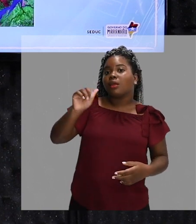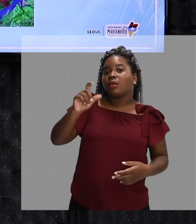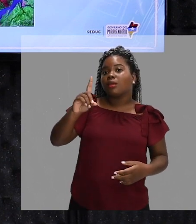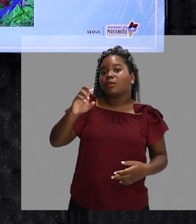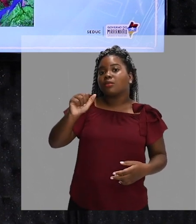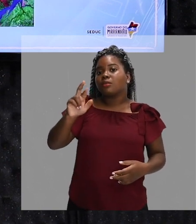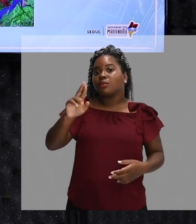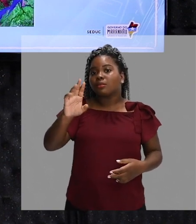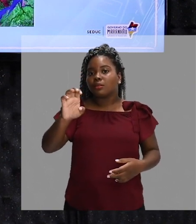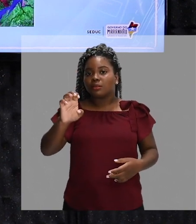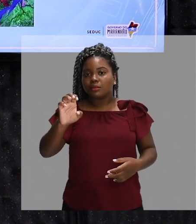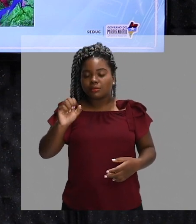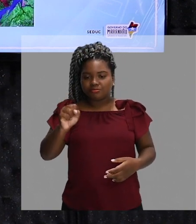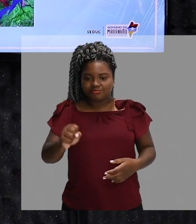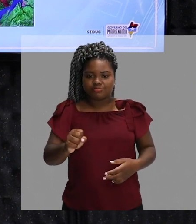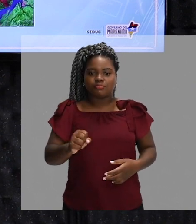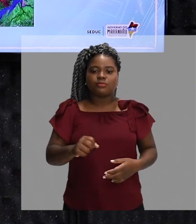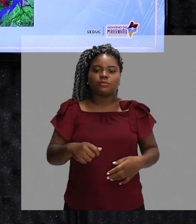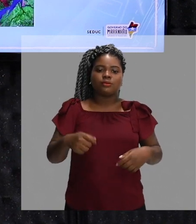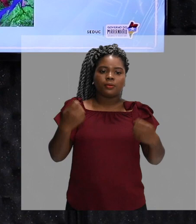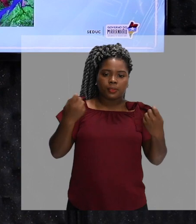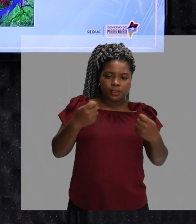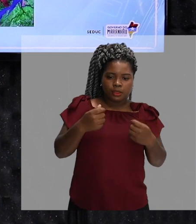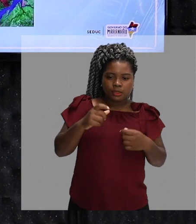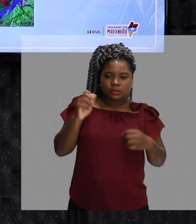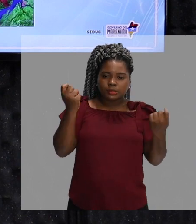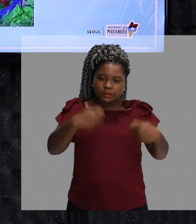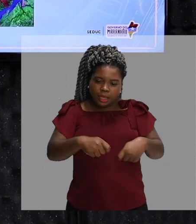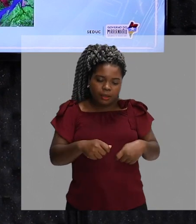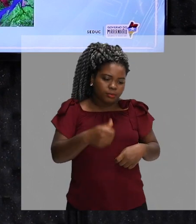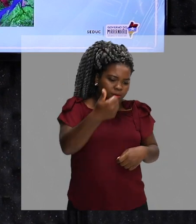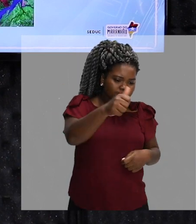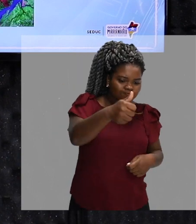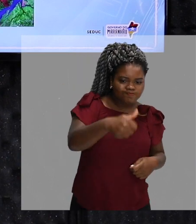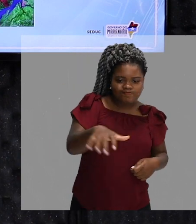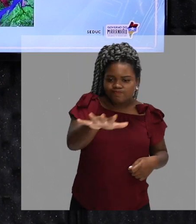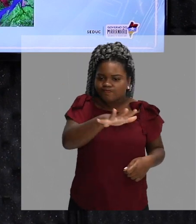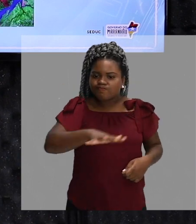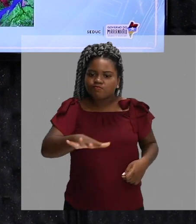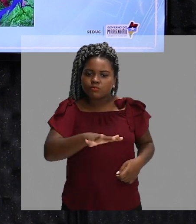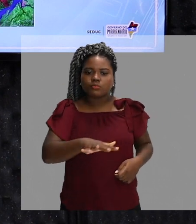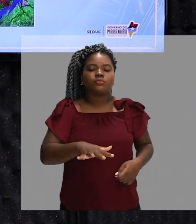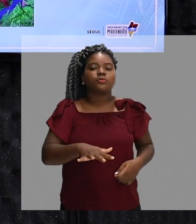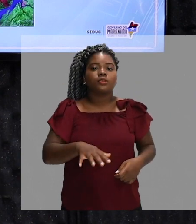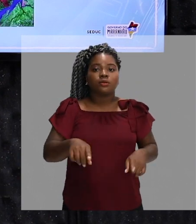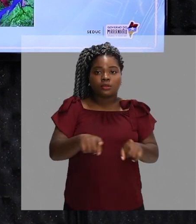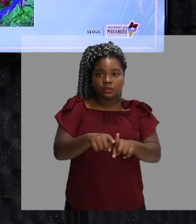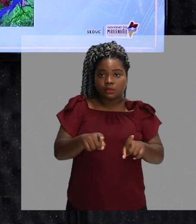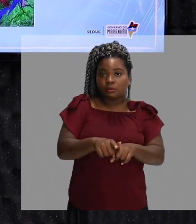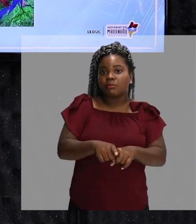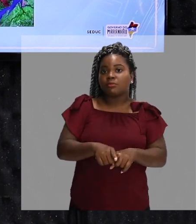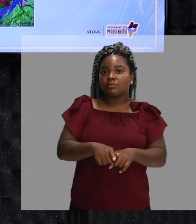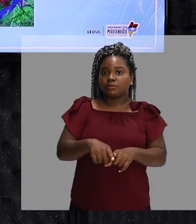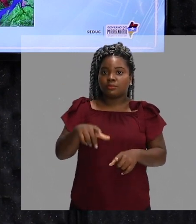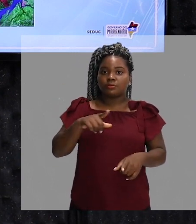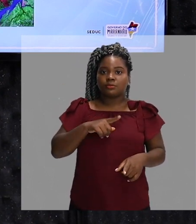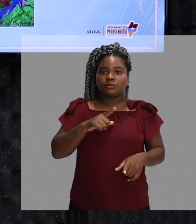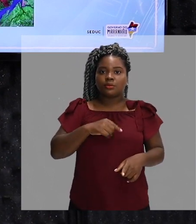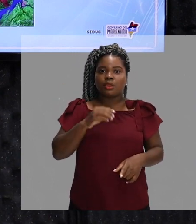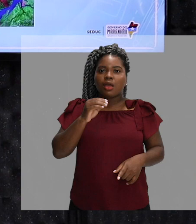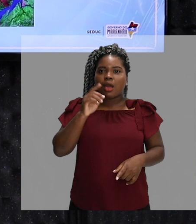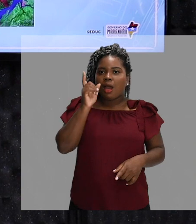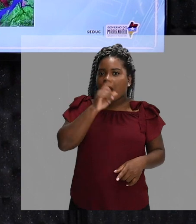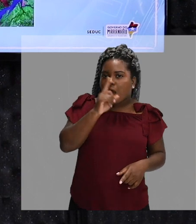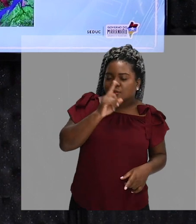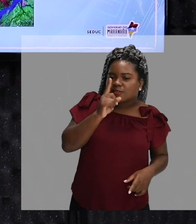É possível também até perceber, analisar, observar, constatar as deficiências hídricas no